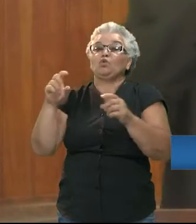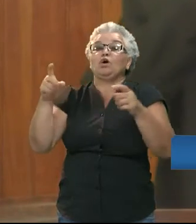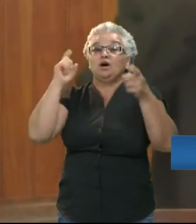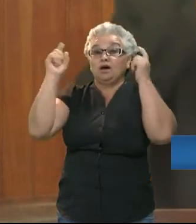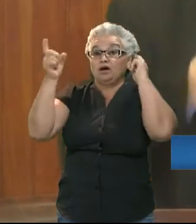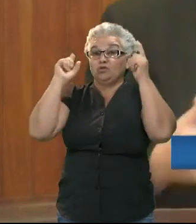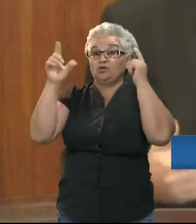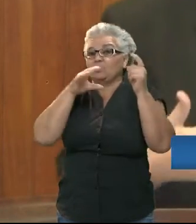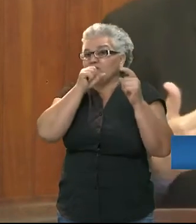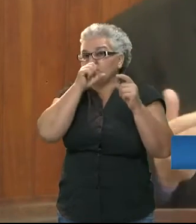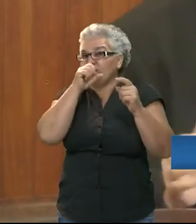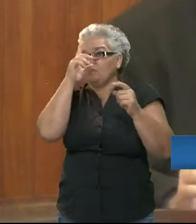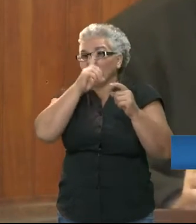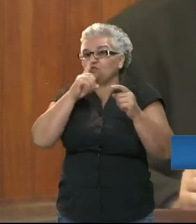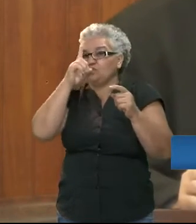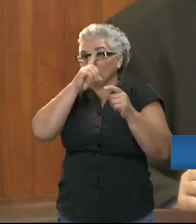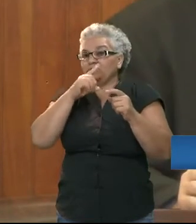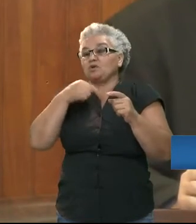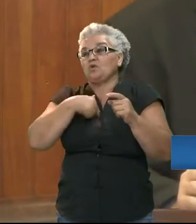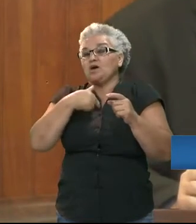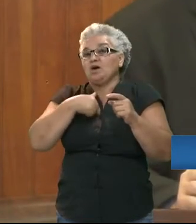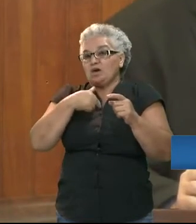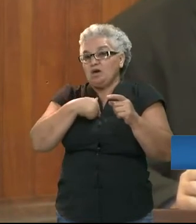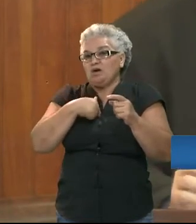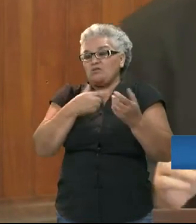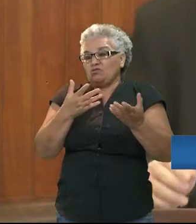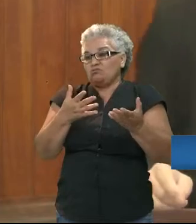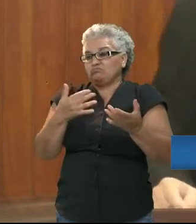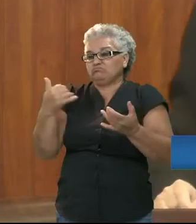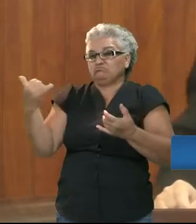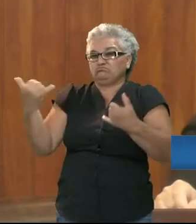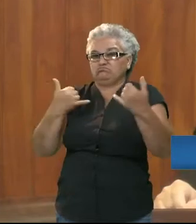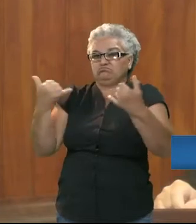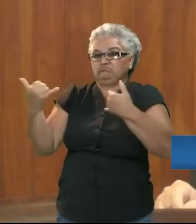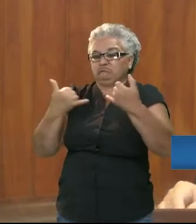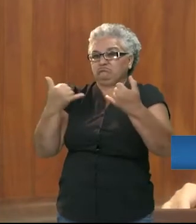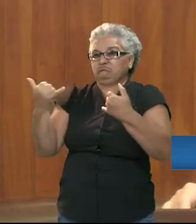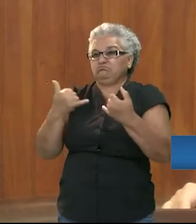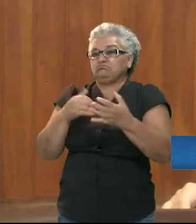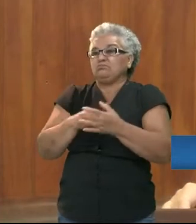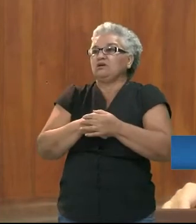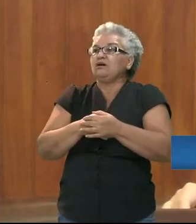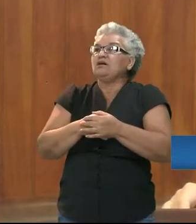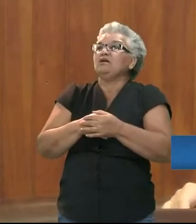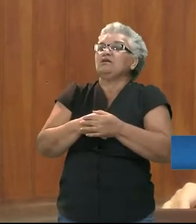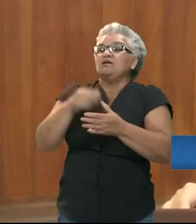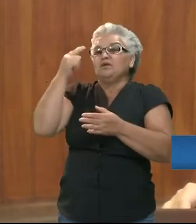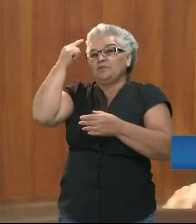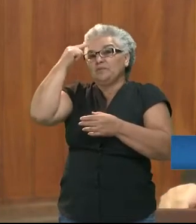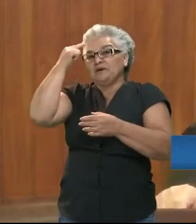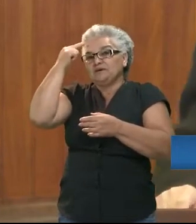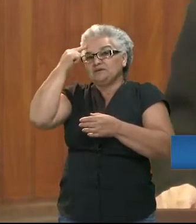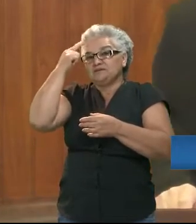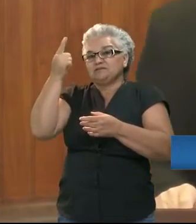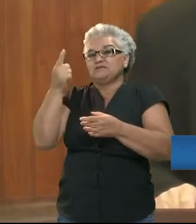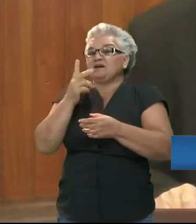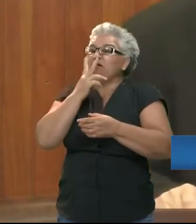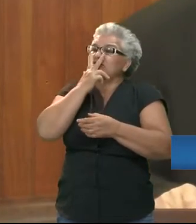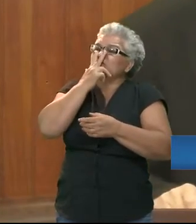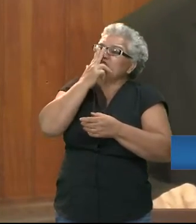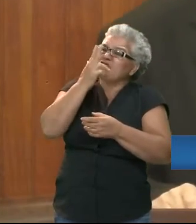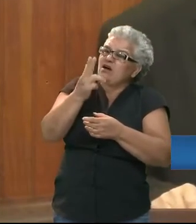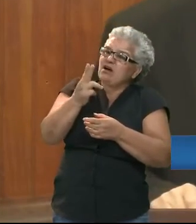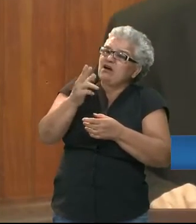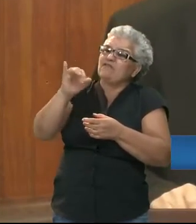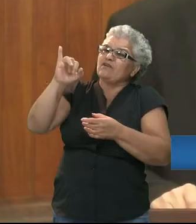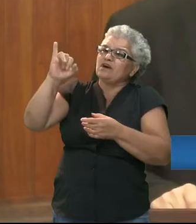domingo. Eu, pessoalmente, assim que tive essa informação, que eu achava que seria pelo IGPM, porque a lei de